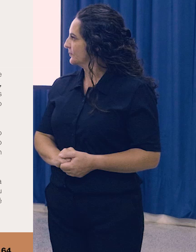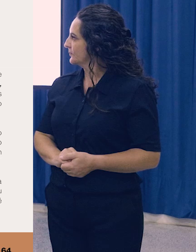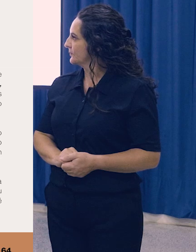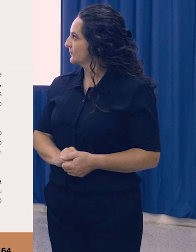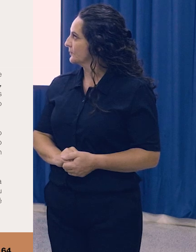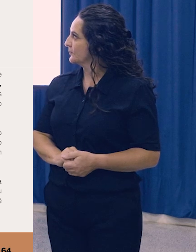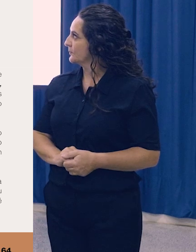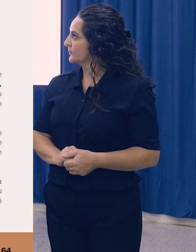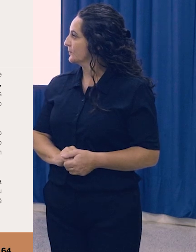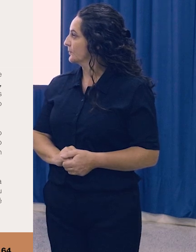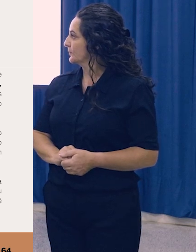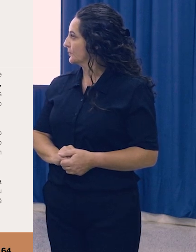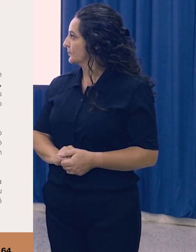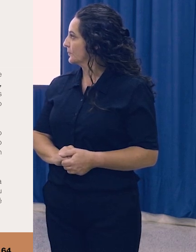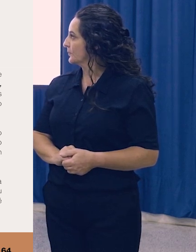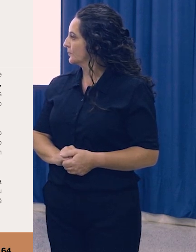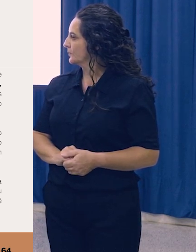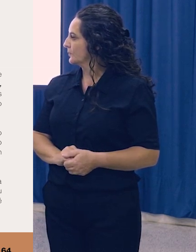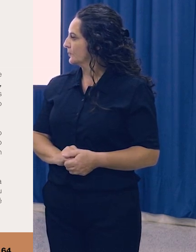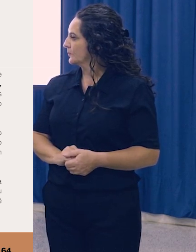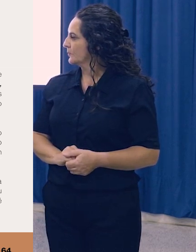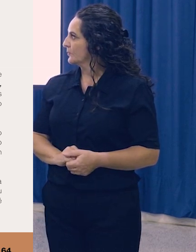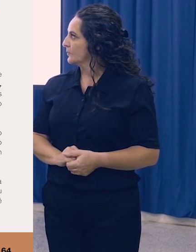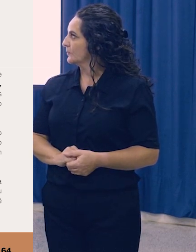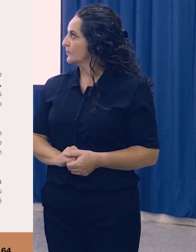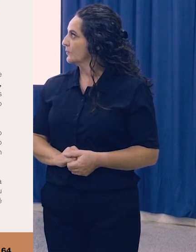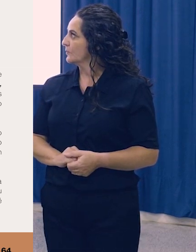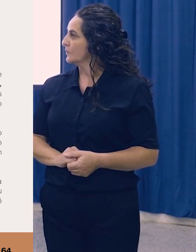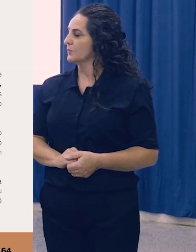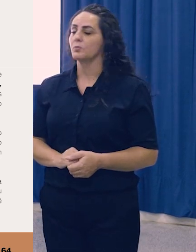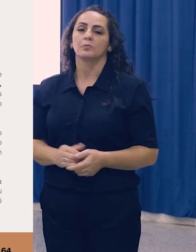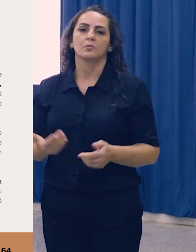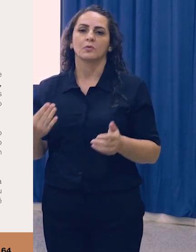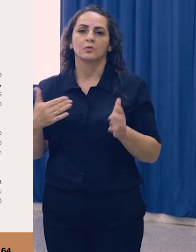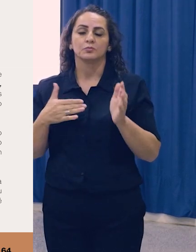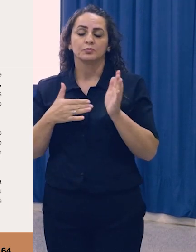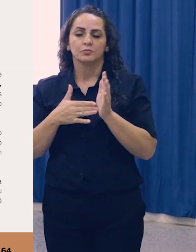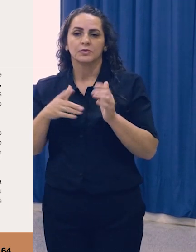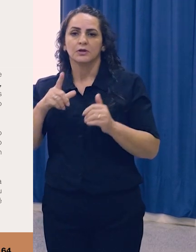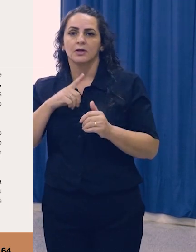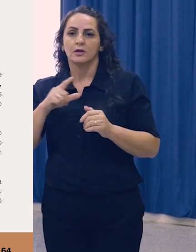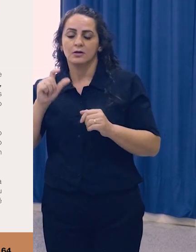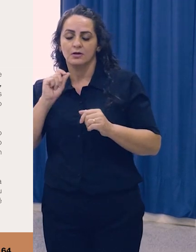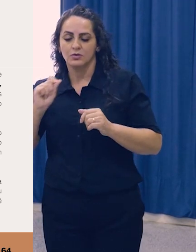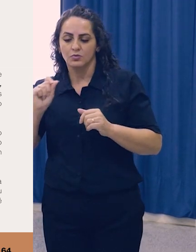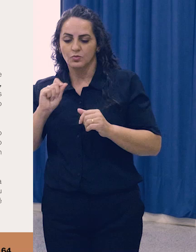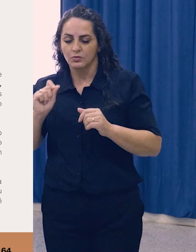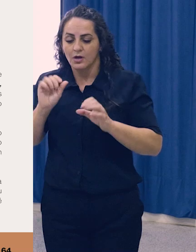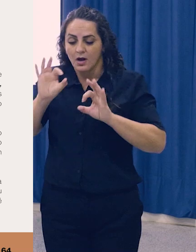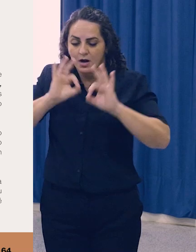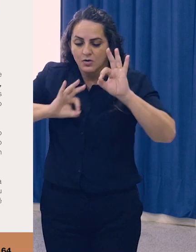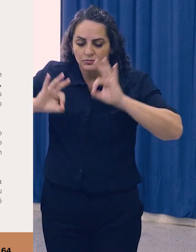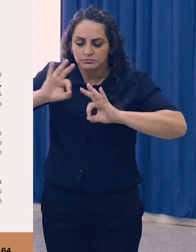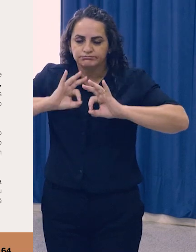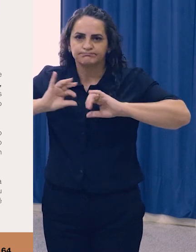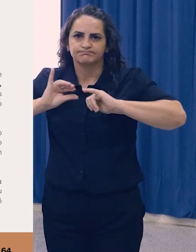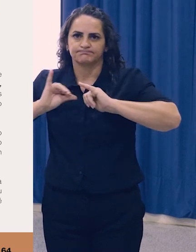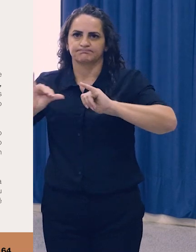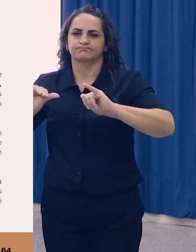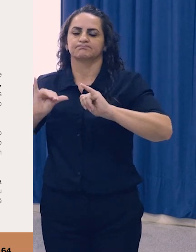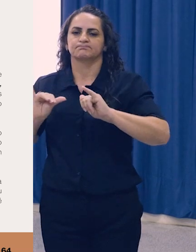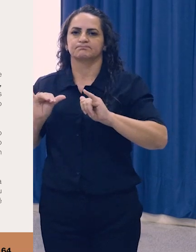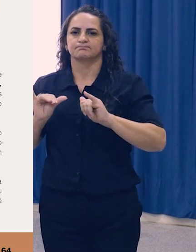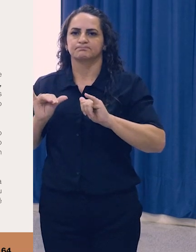E por último, nós temos as ações publicitárias.